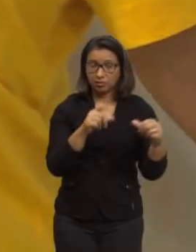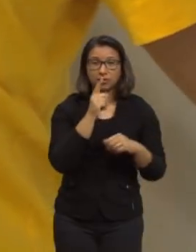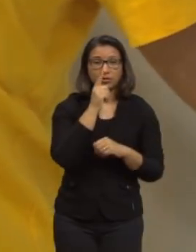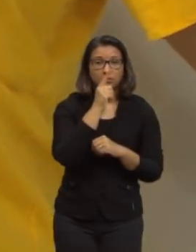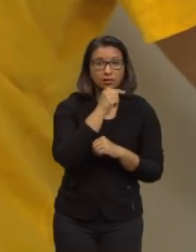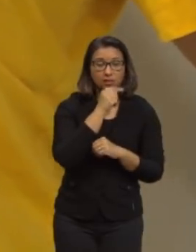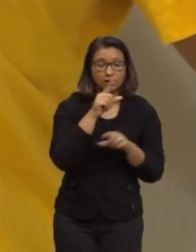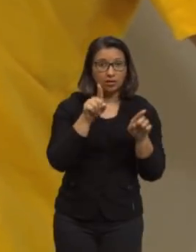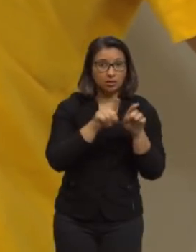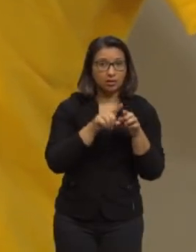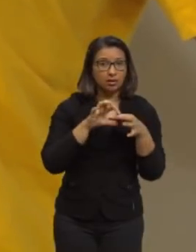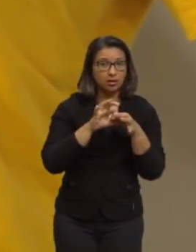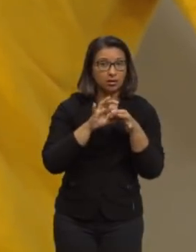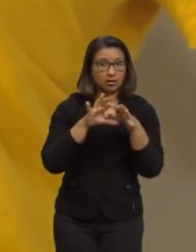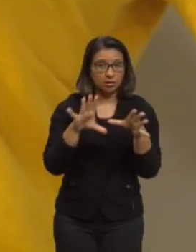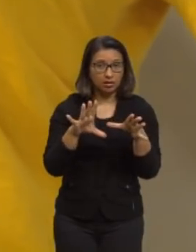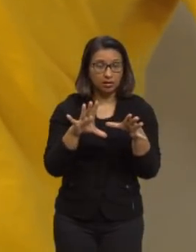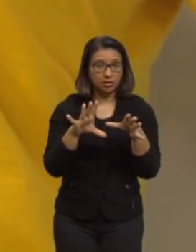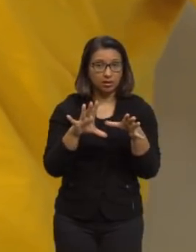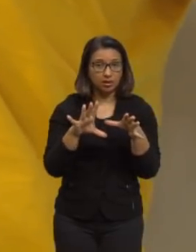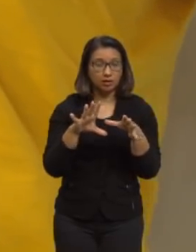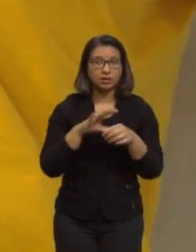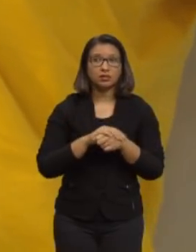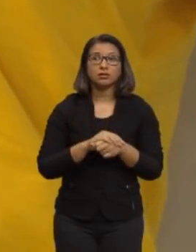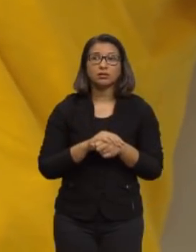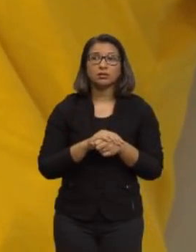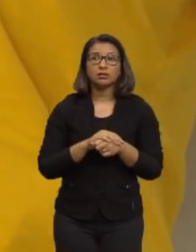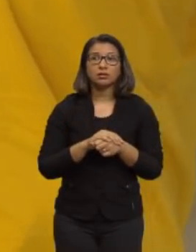e eu liberei o meu cátion